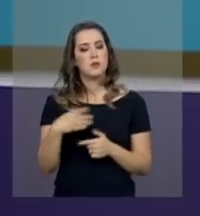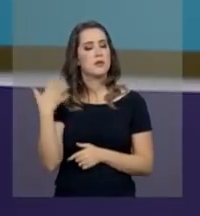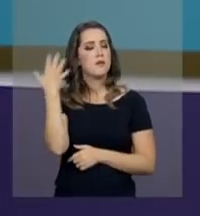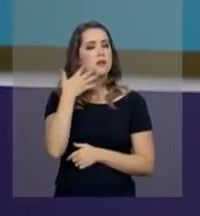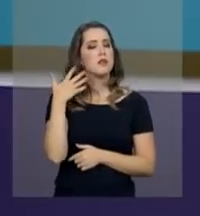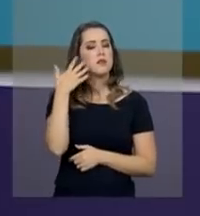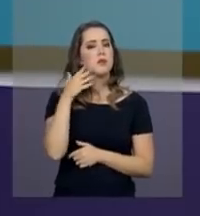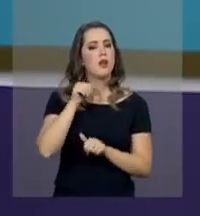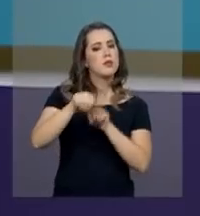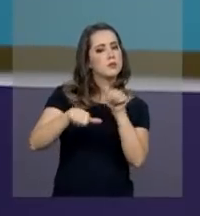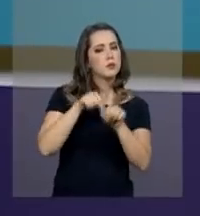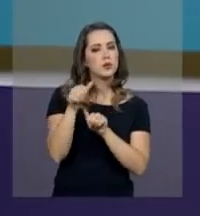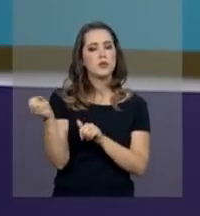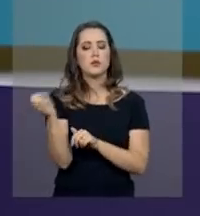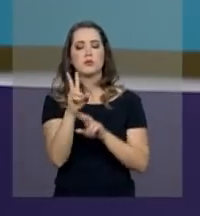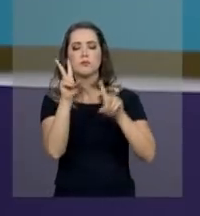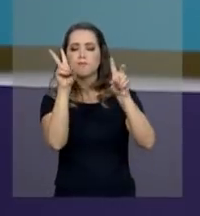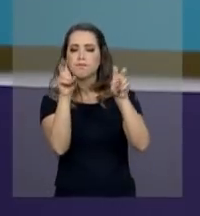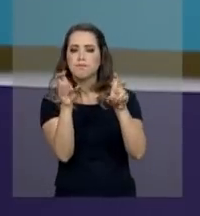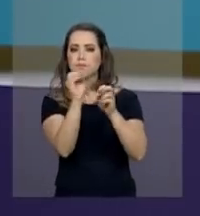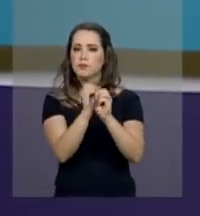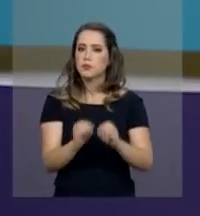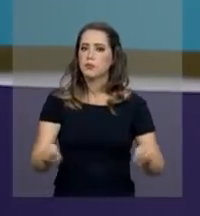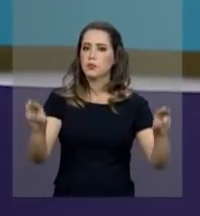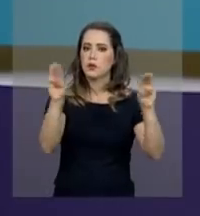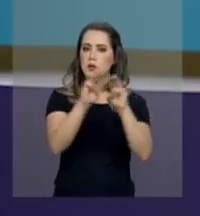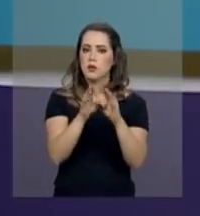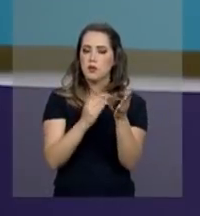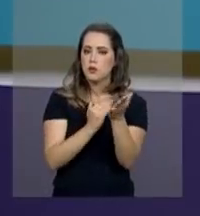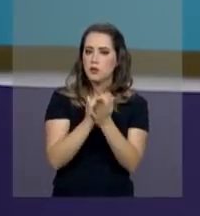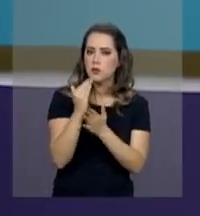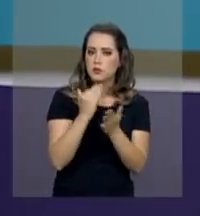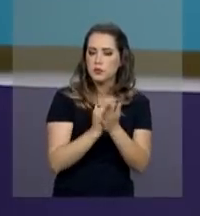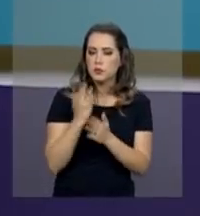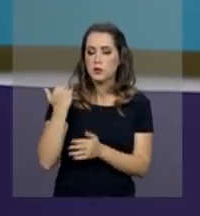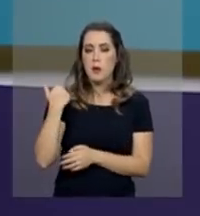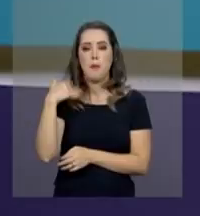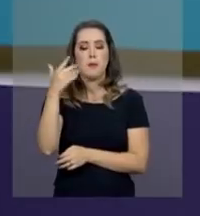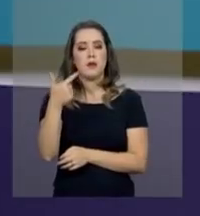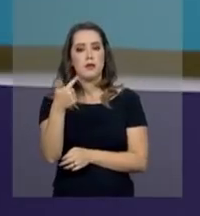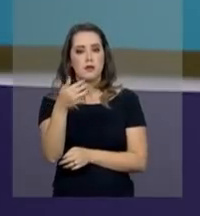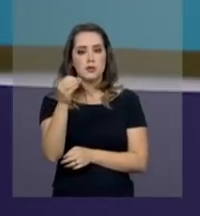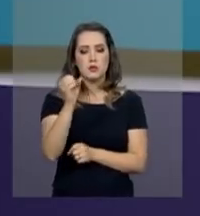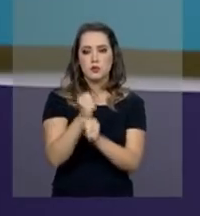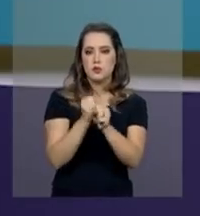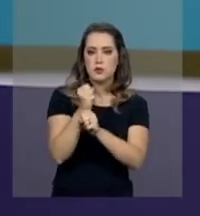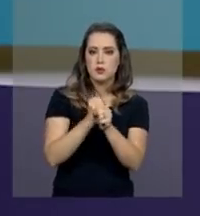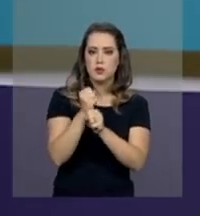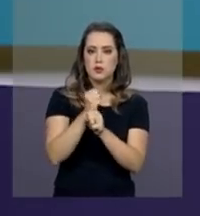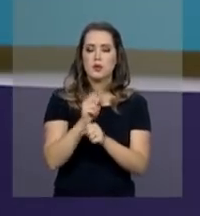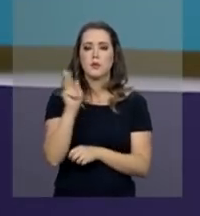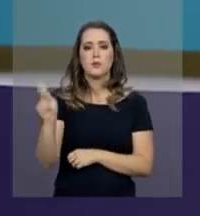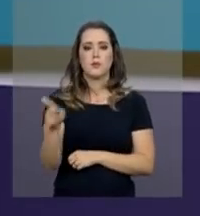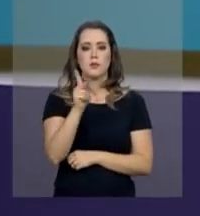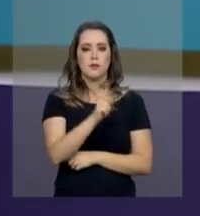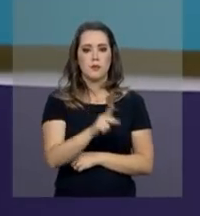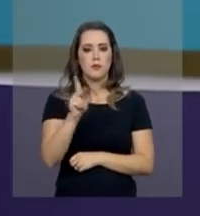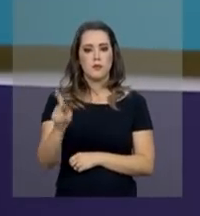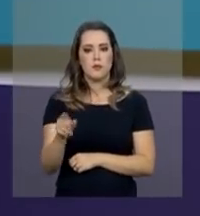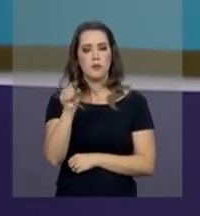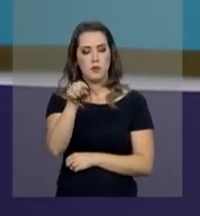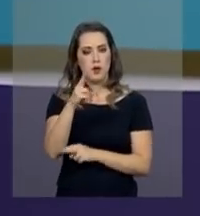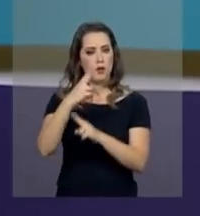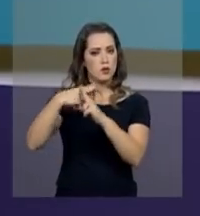mudanças, esses novos temas que a ONU foi incorporando nesses mais de 70 anos, é o professor de Relações Internacionais